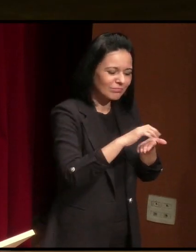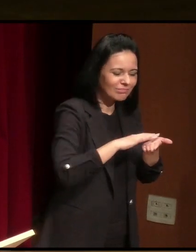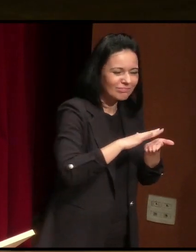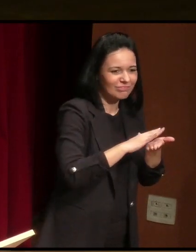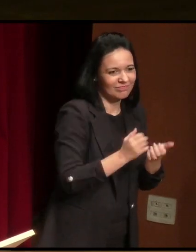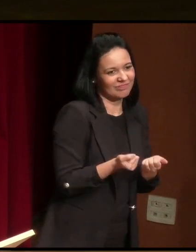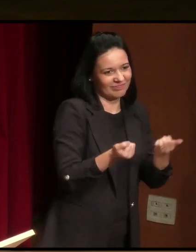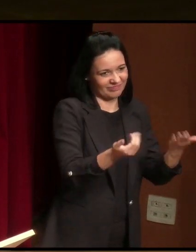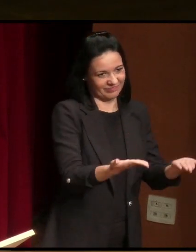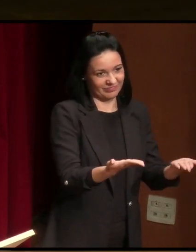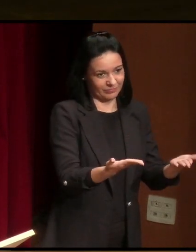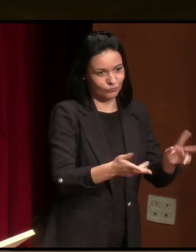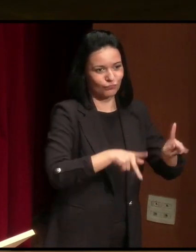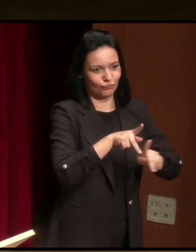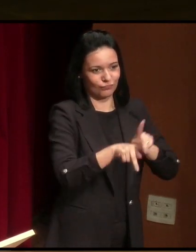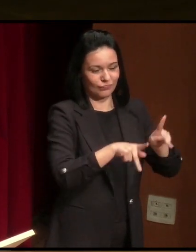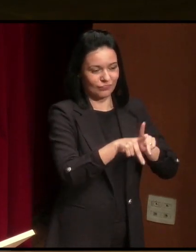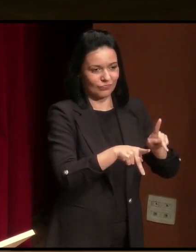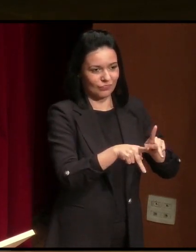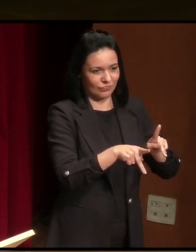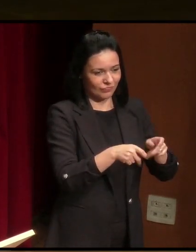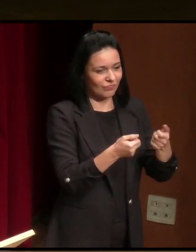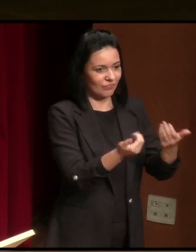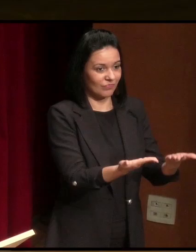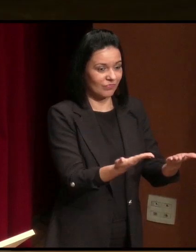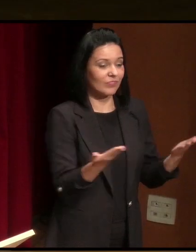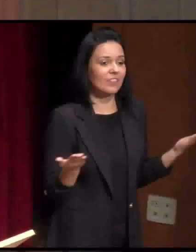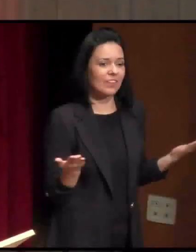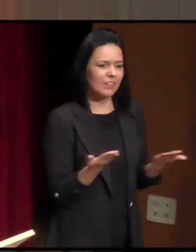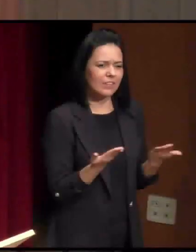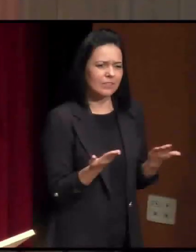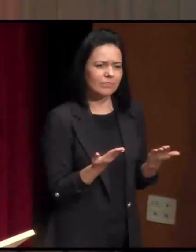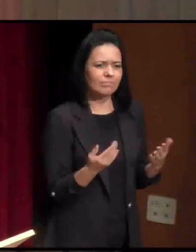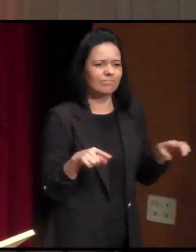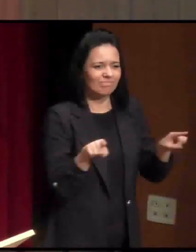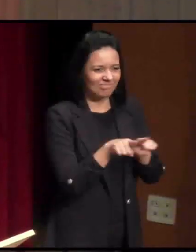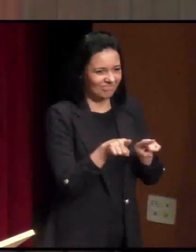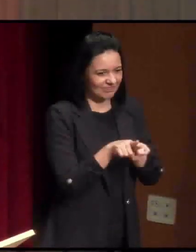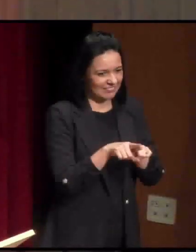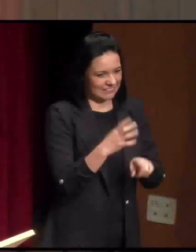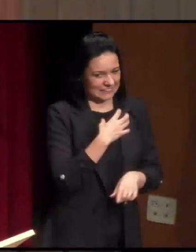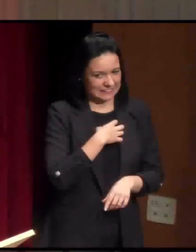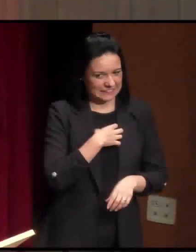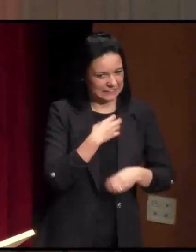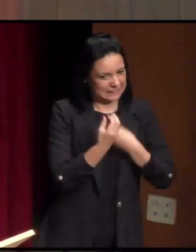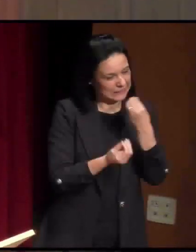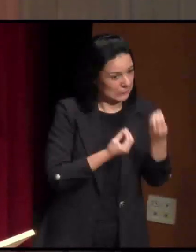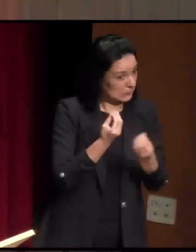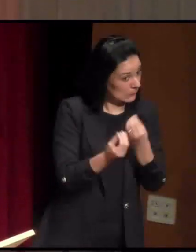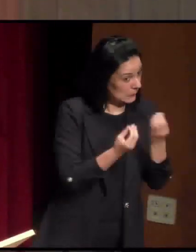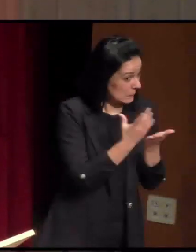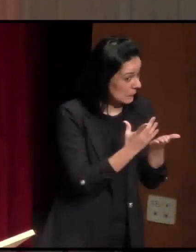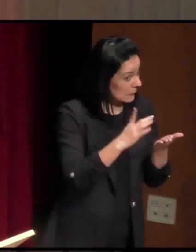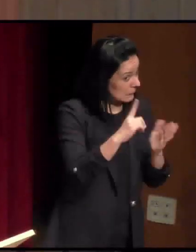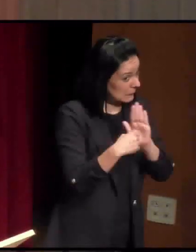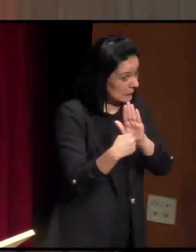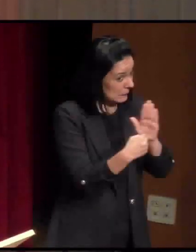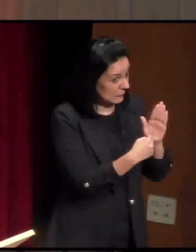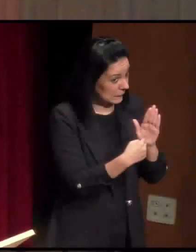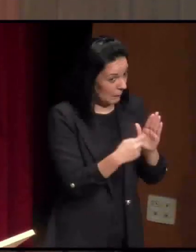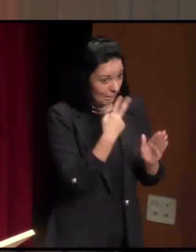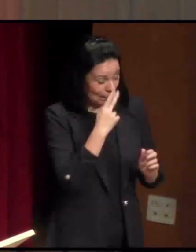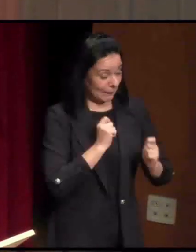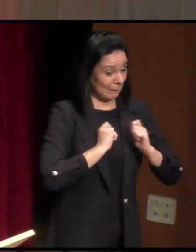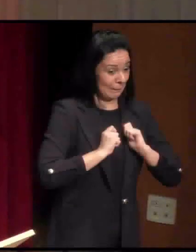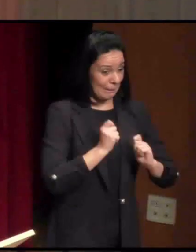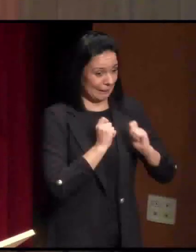esse gancho para falar com a nossa querida Adriana Atalaia. Estou tão ansiosa, gente. Ah, deixei vocês não têm noção.